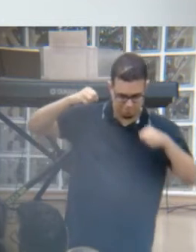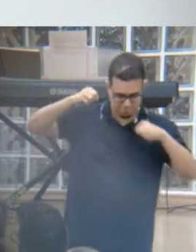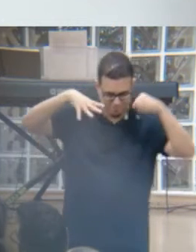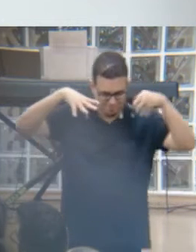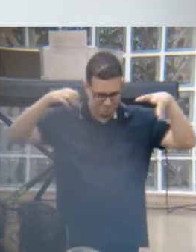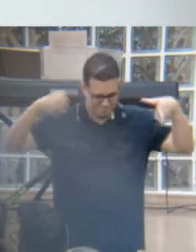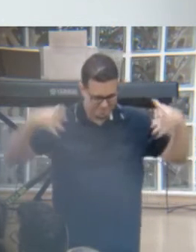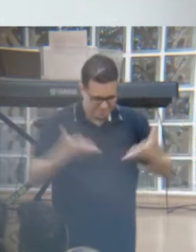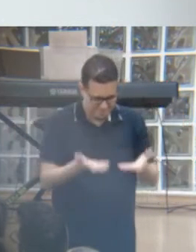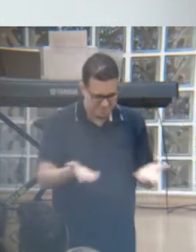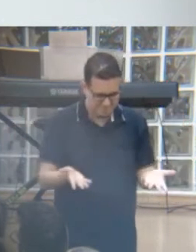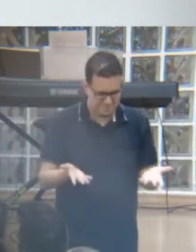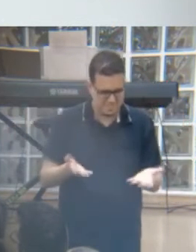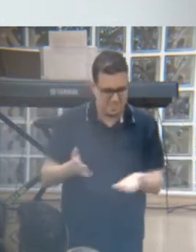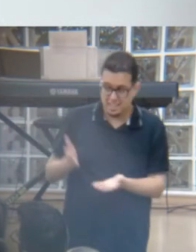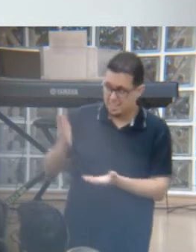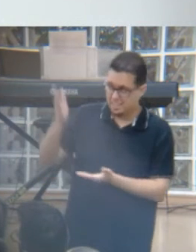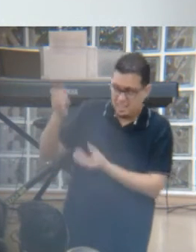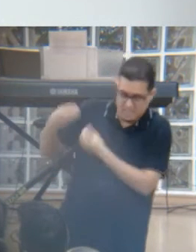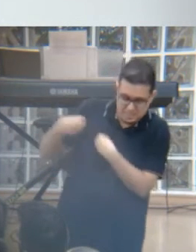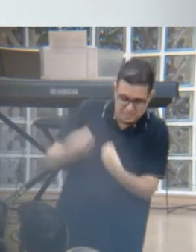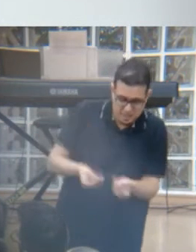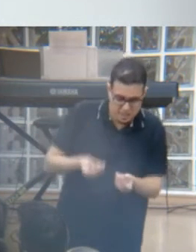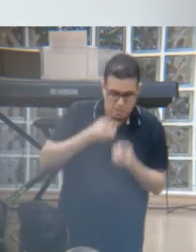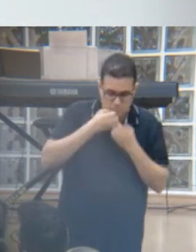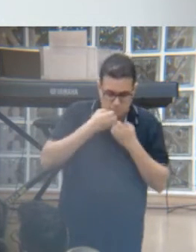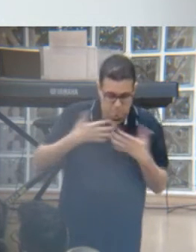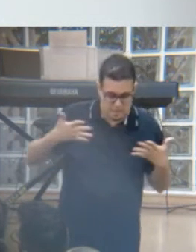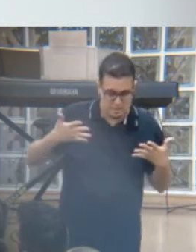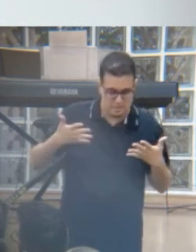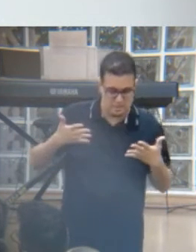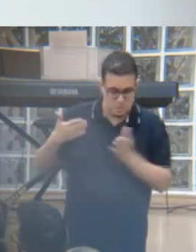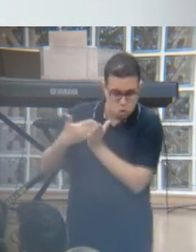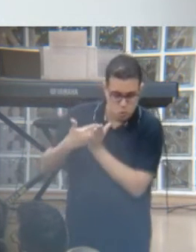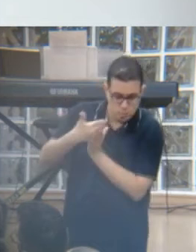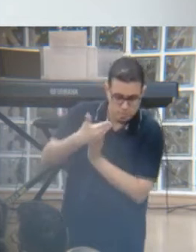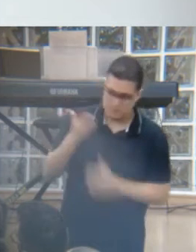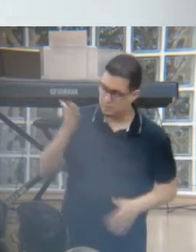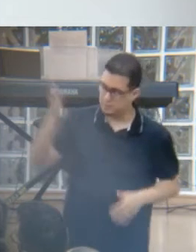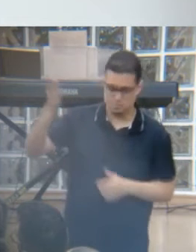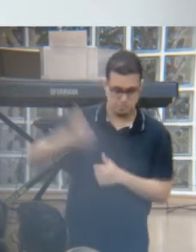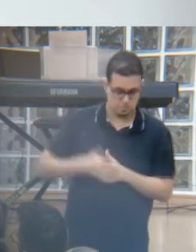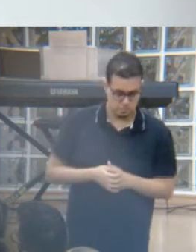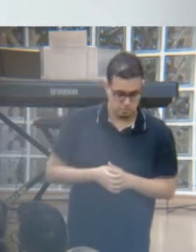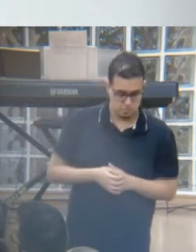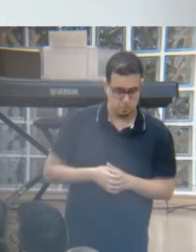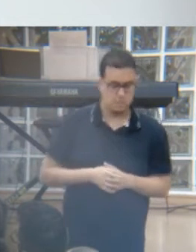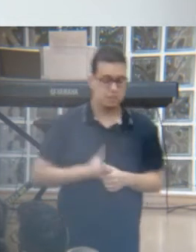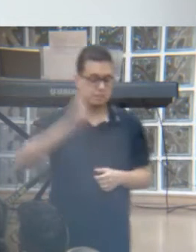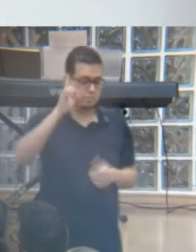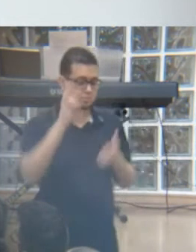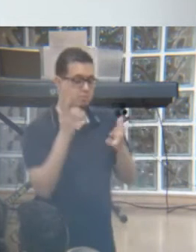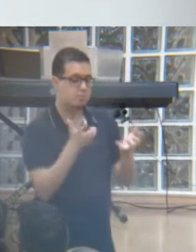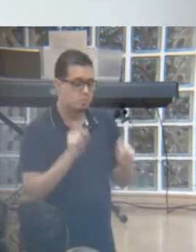aliança. Aliança boa para o povo, exigindo apenas a obediência. E não vão se curvar a